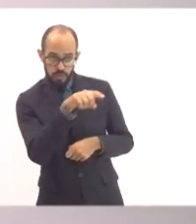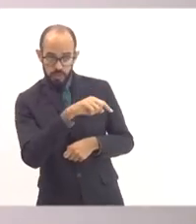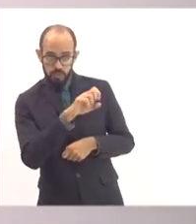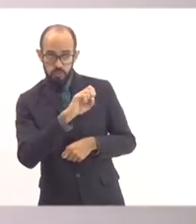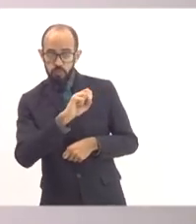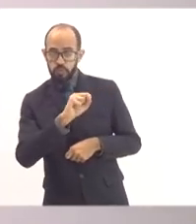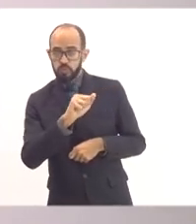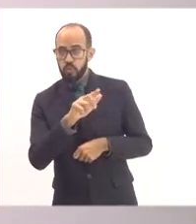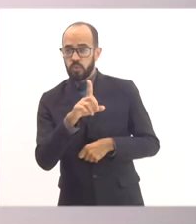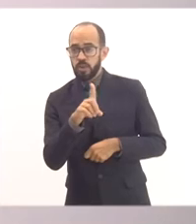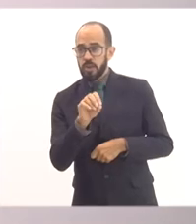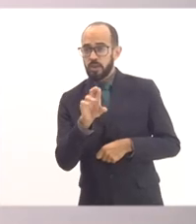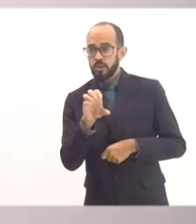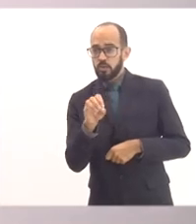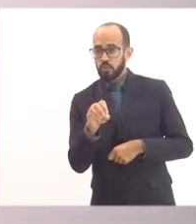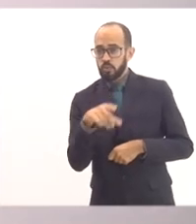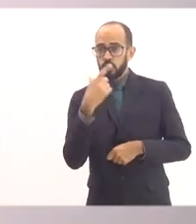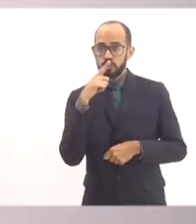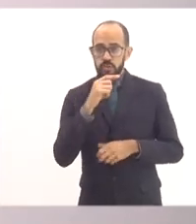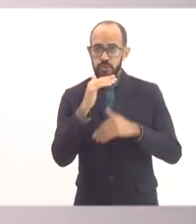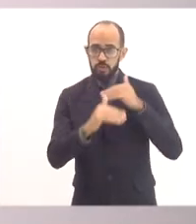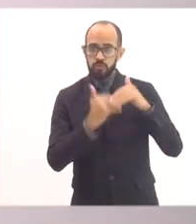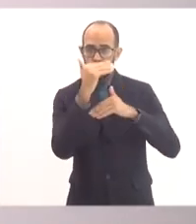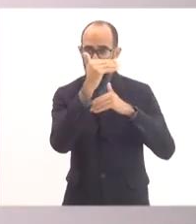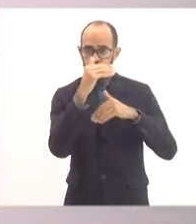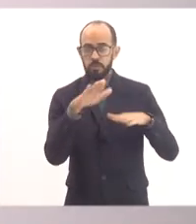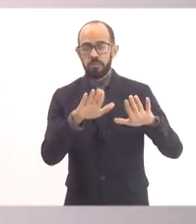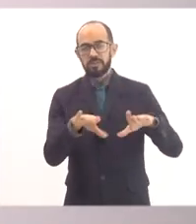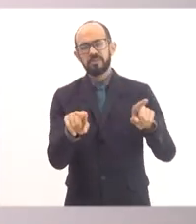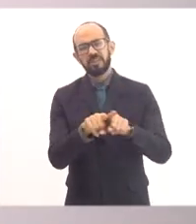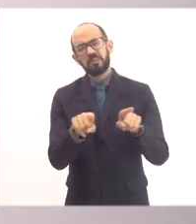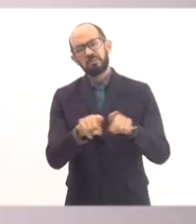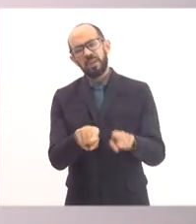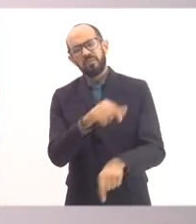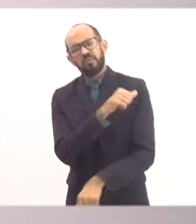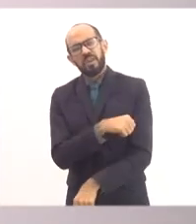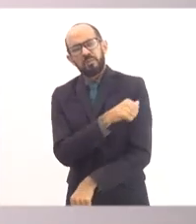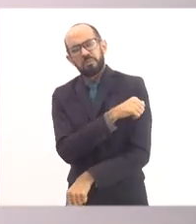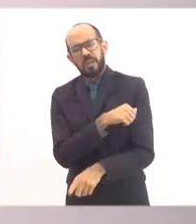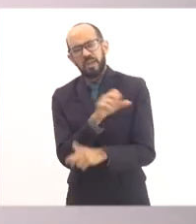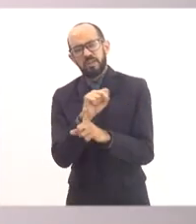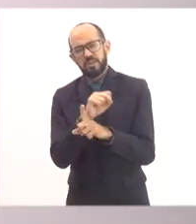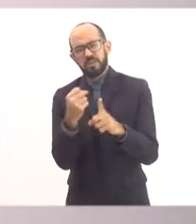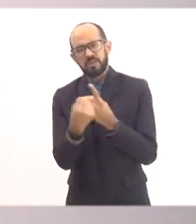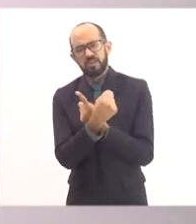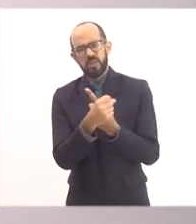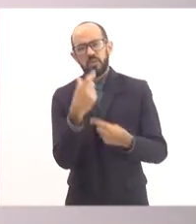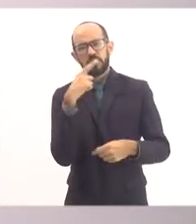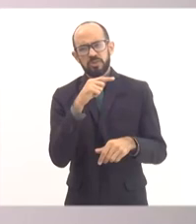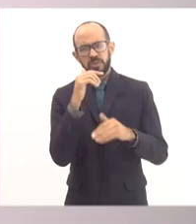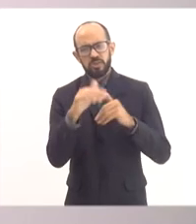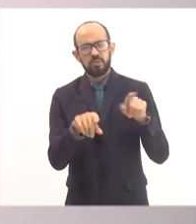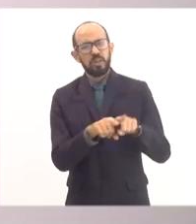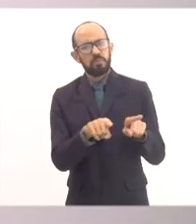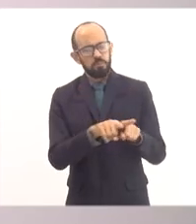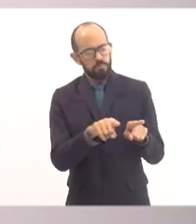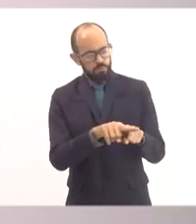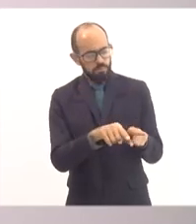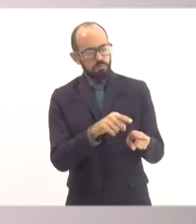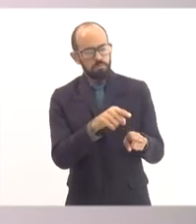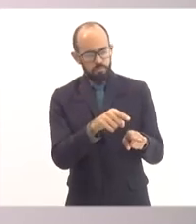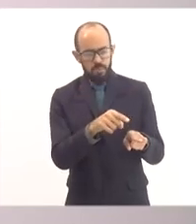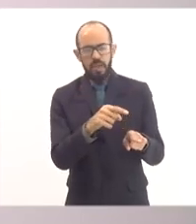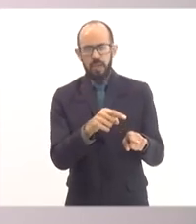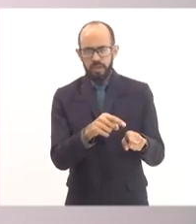Chuaia para aceder ao oficialato, mas a carreira de enfermeiros, a carreira de assistentes sociais, que eles também possam ser contemplados nesse estudo.